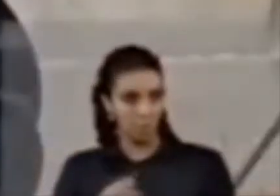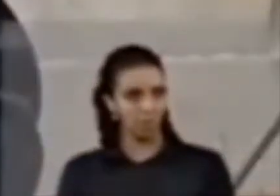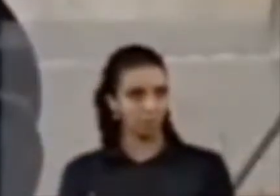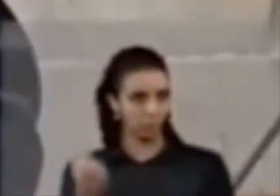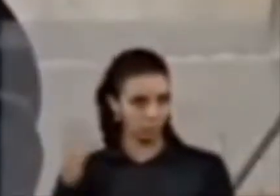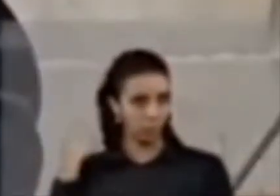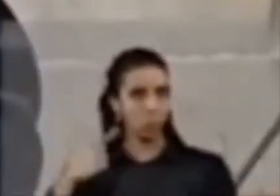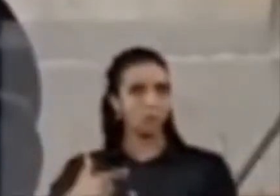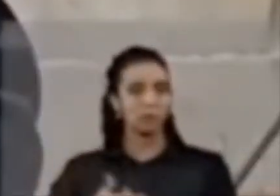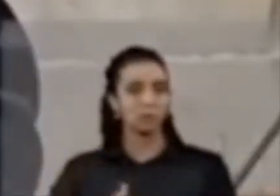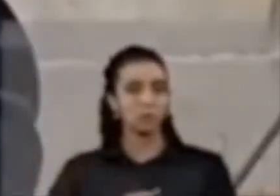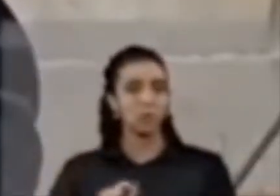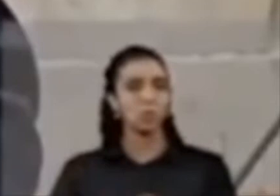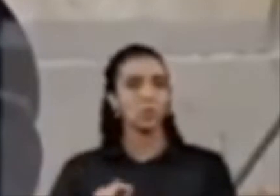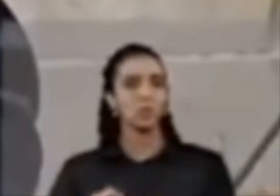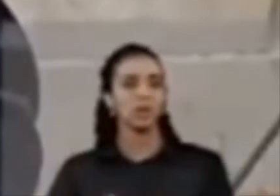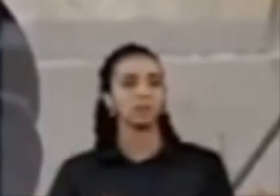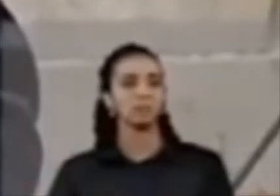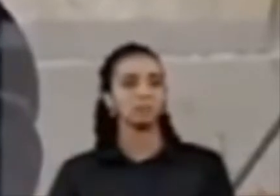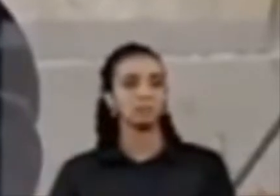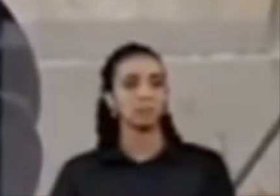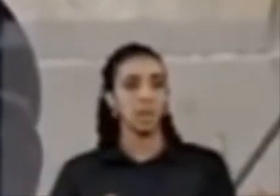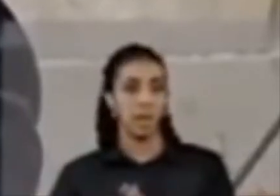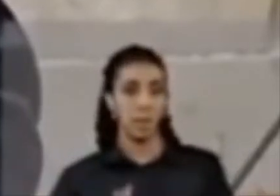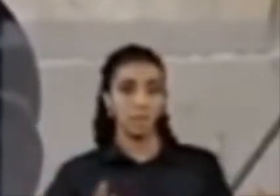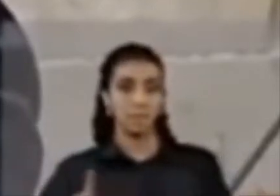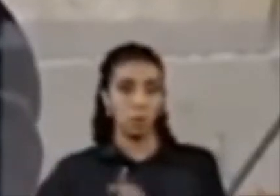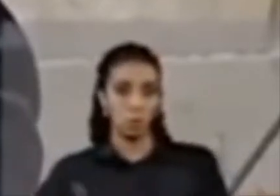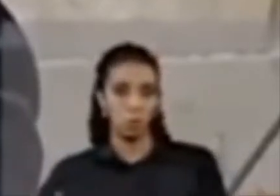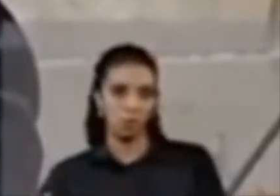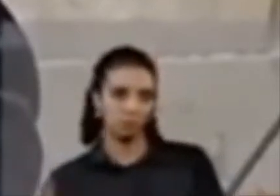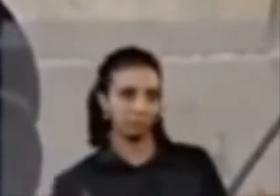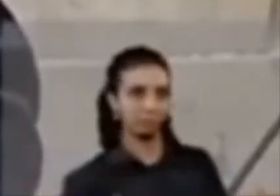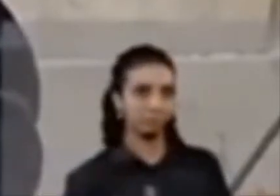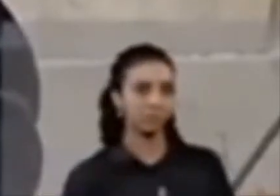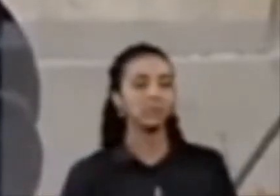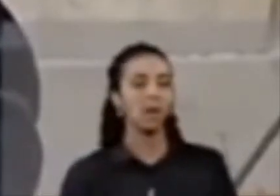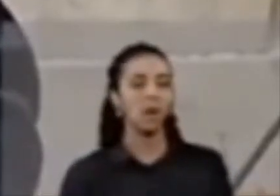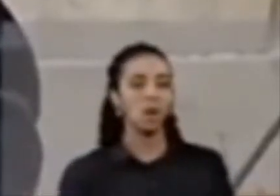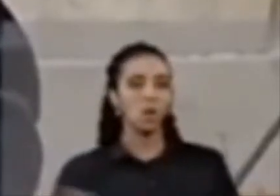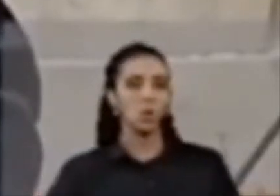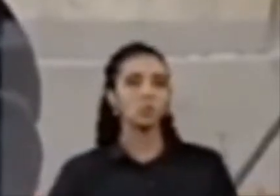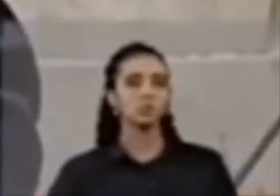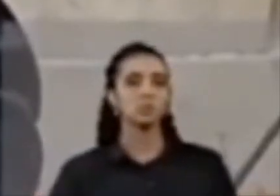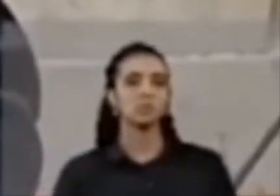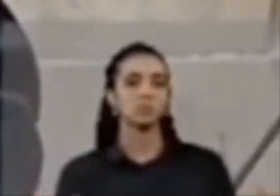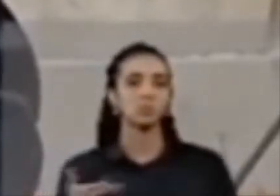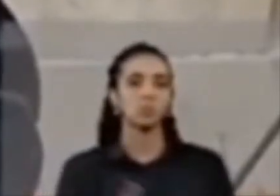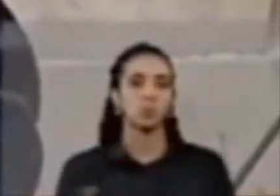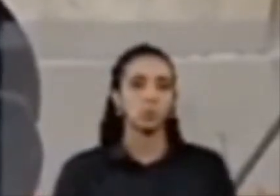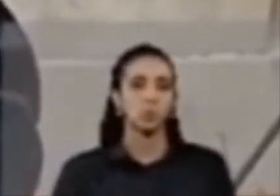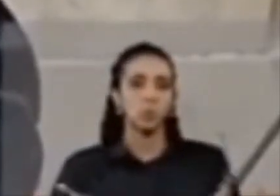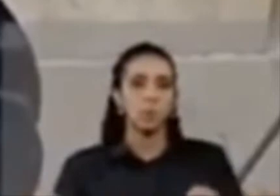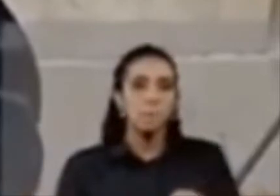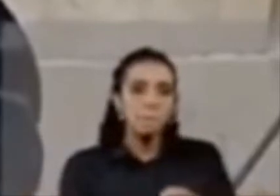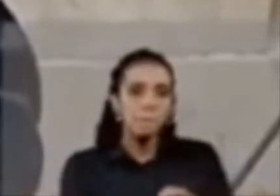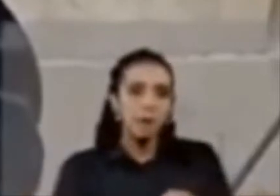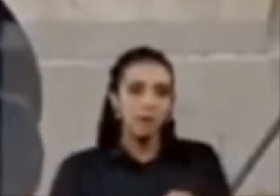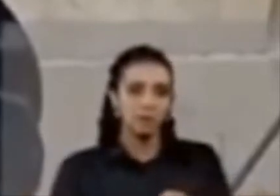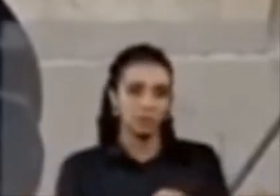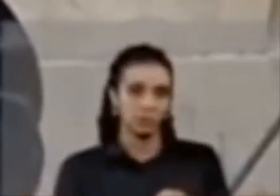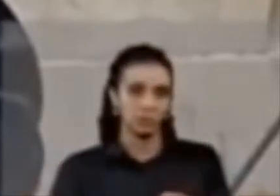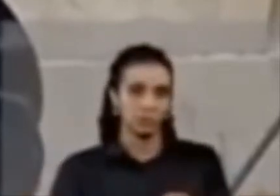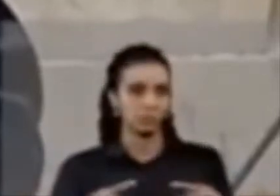que a conciliação do país somente se dará por meio da ética, com moderação e equilíbrio, destacando ainda a